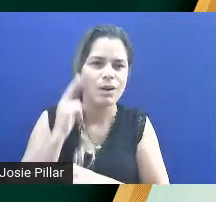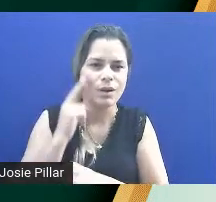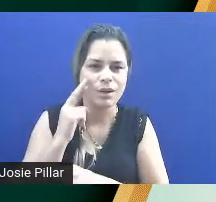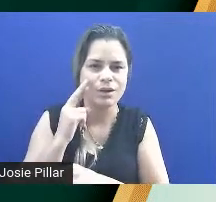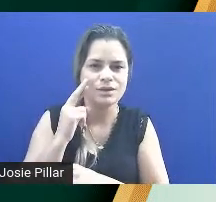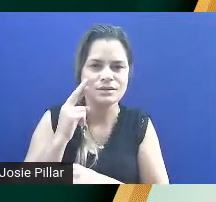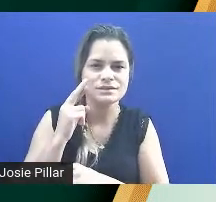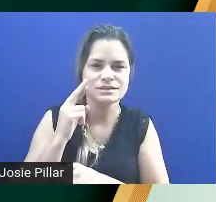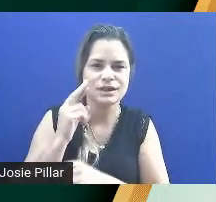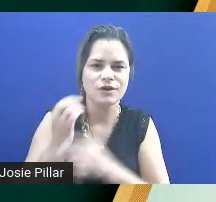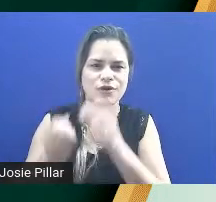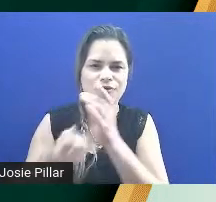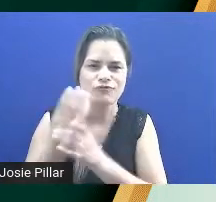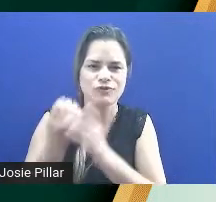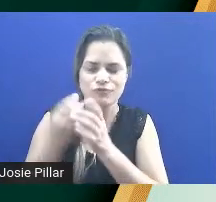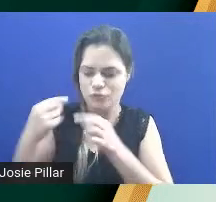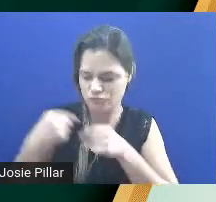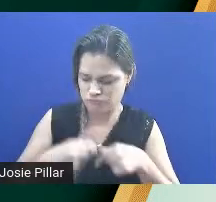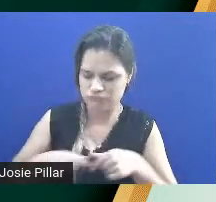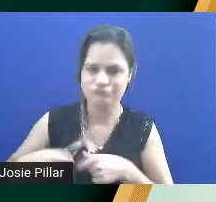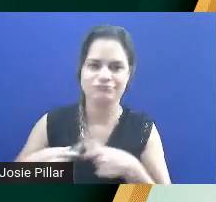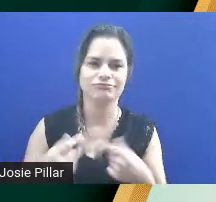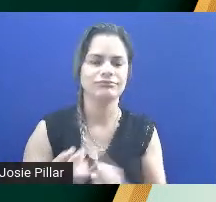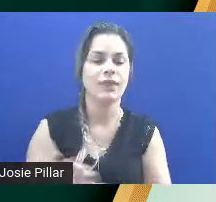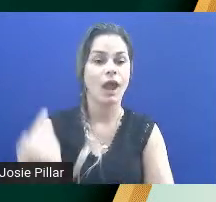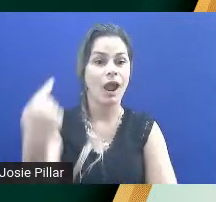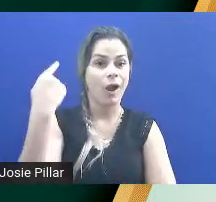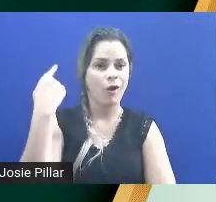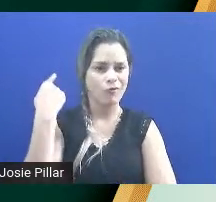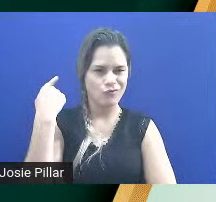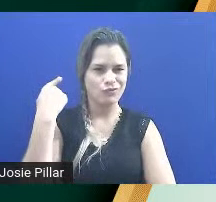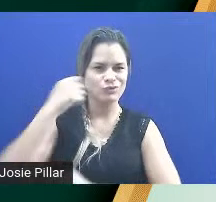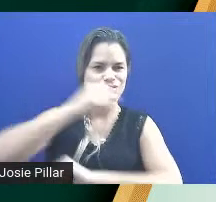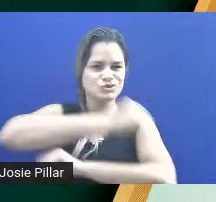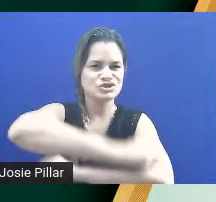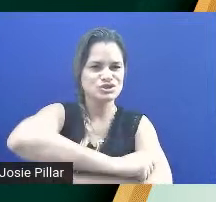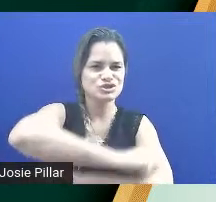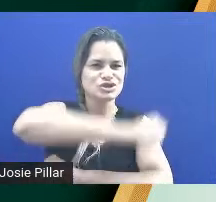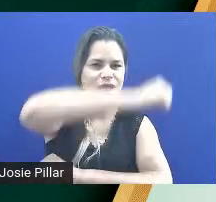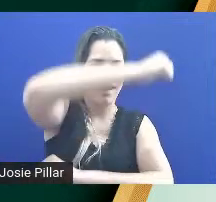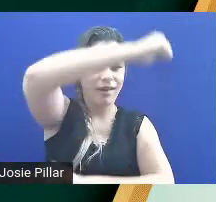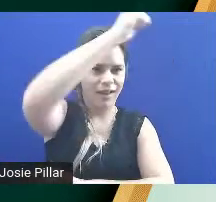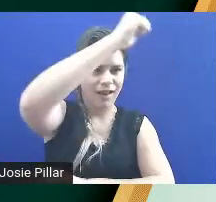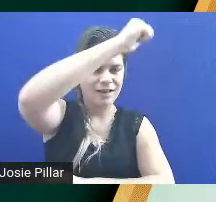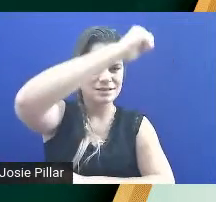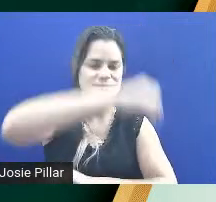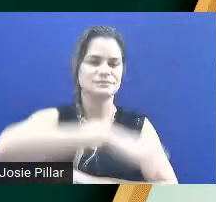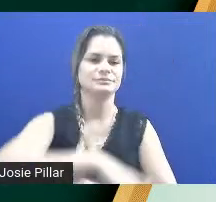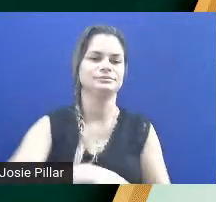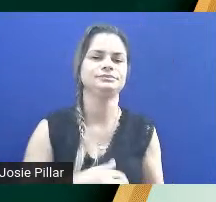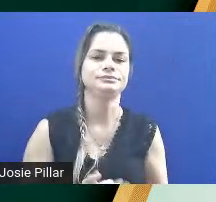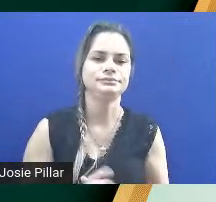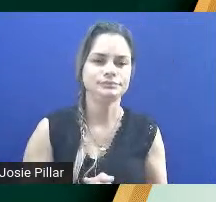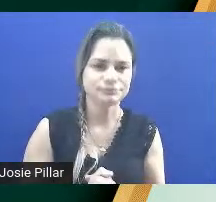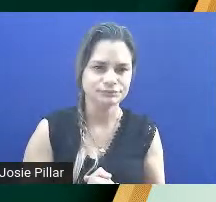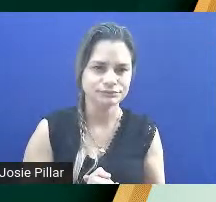na camisa. Ao fundo, né, são janelas que estão tapadas com persiana.